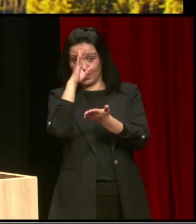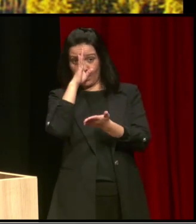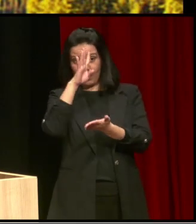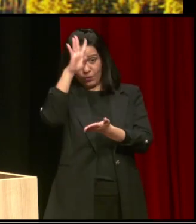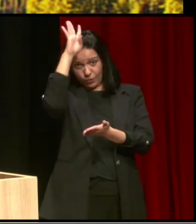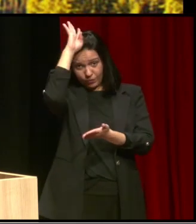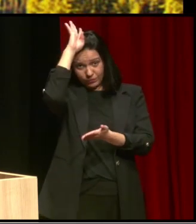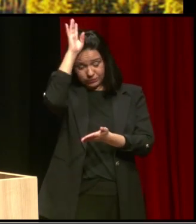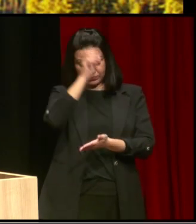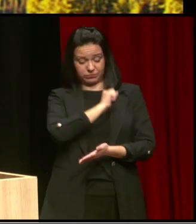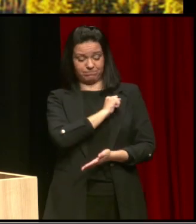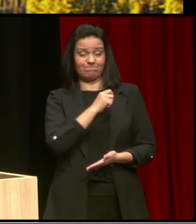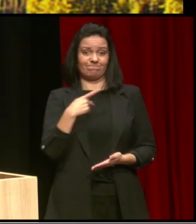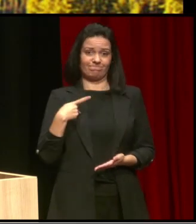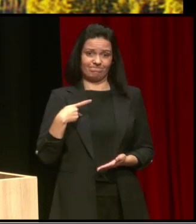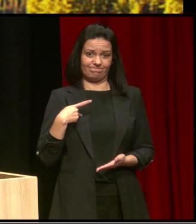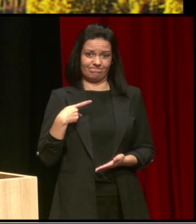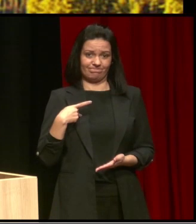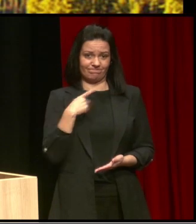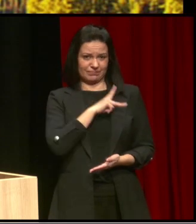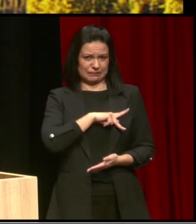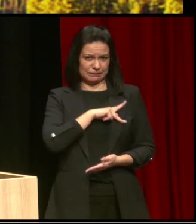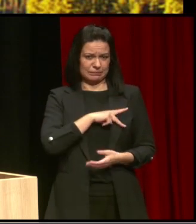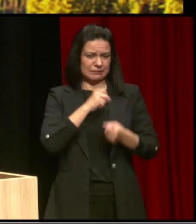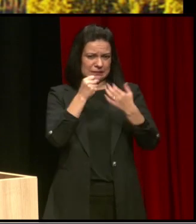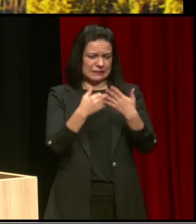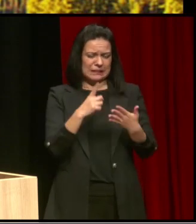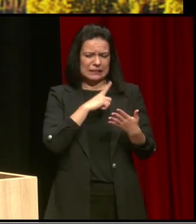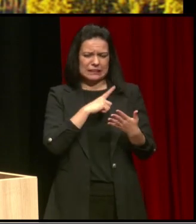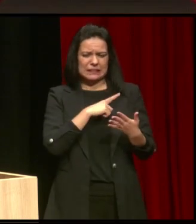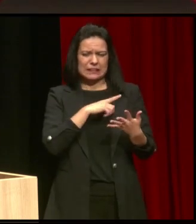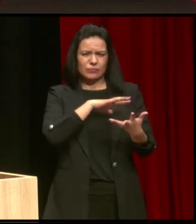O apóstolo Paulo fala assim: a natureza geme